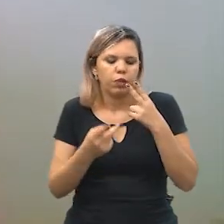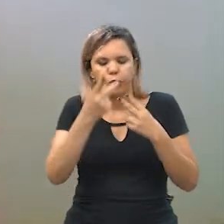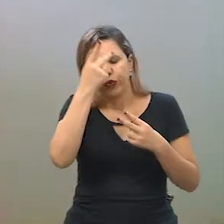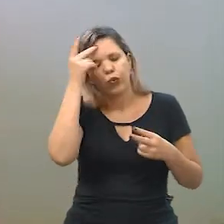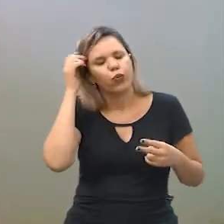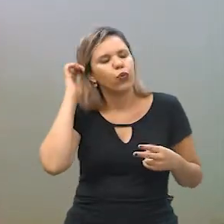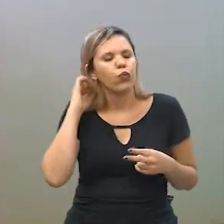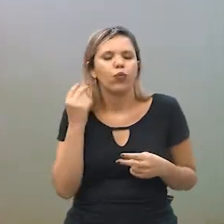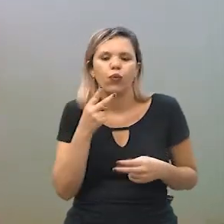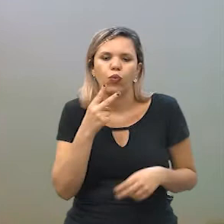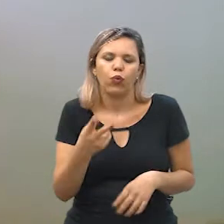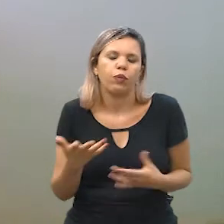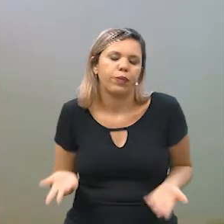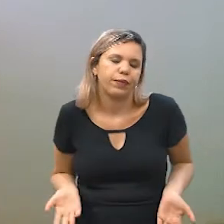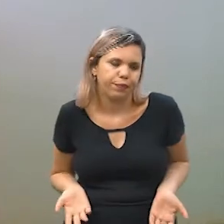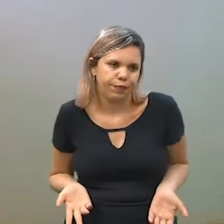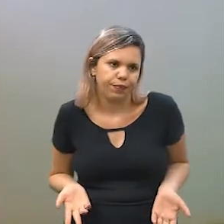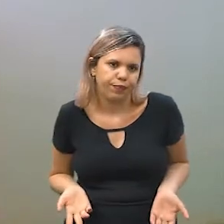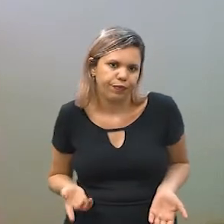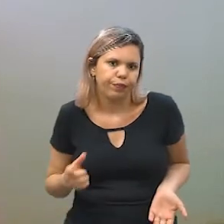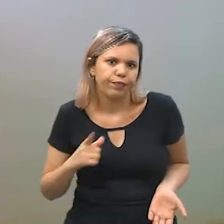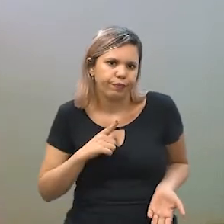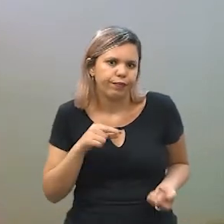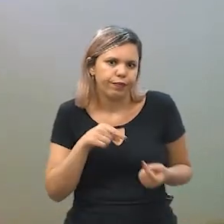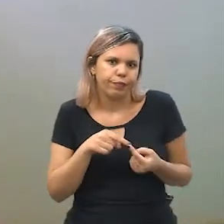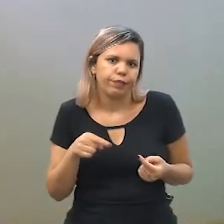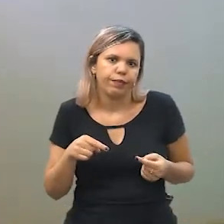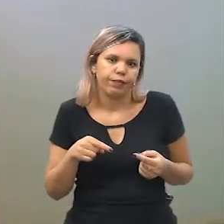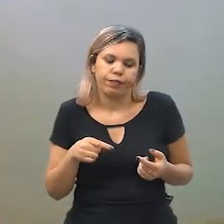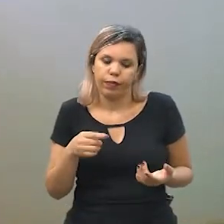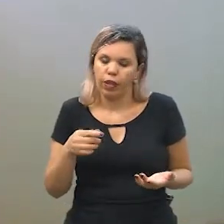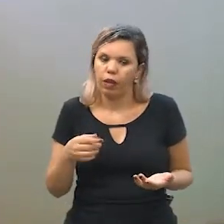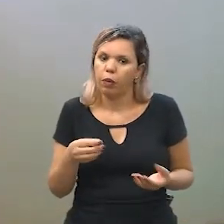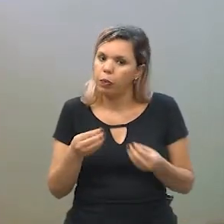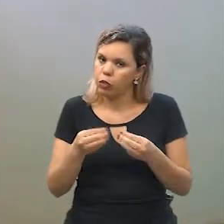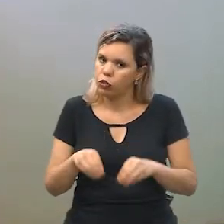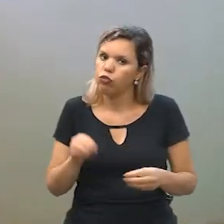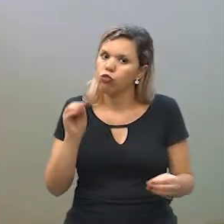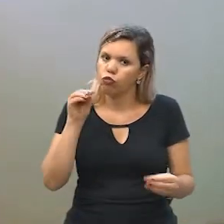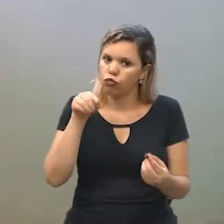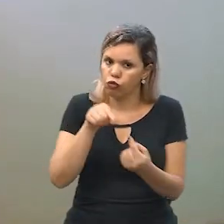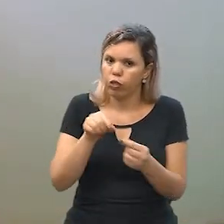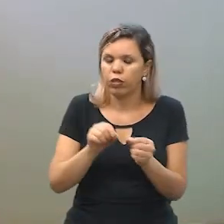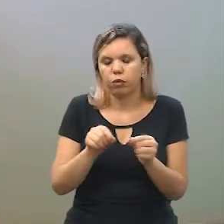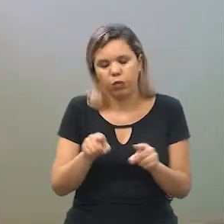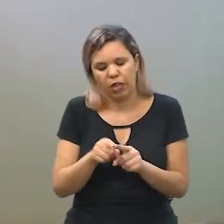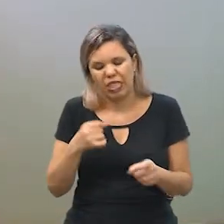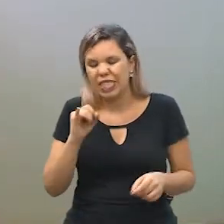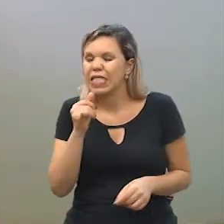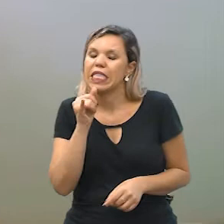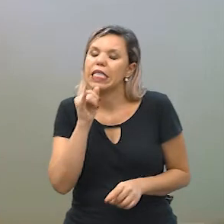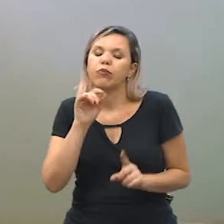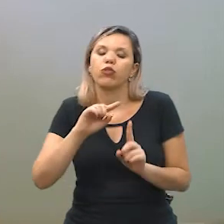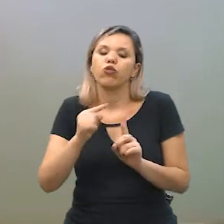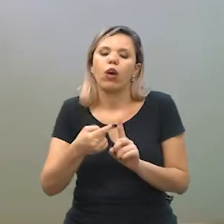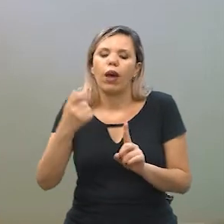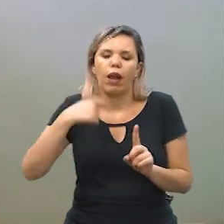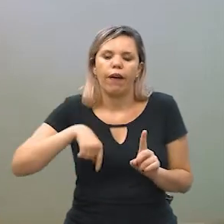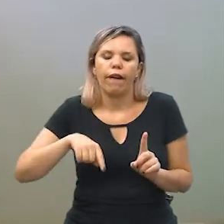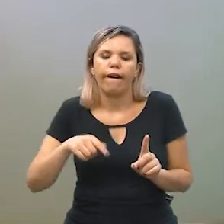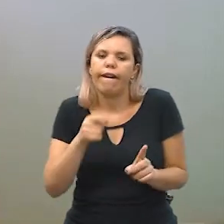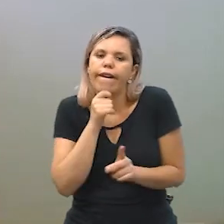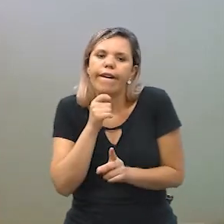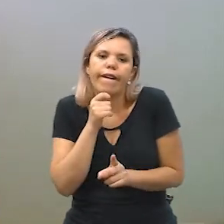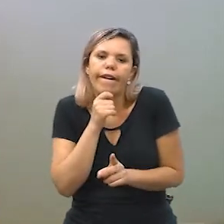né, que é usado esse cigarro, tem a interferência direta. Então, se eu estou grávida e ainda